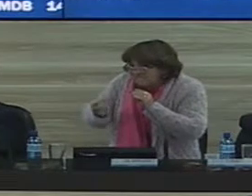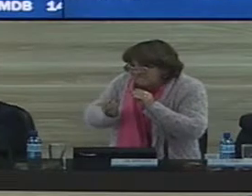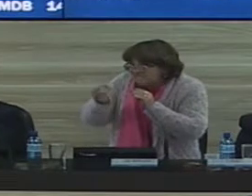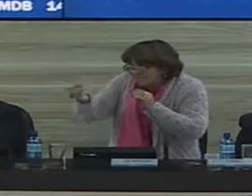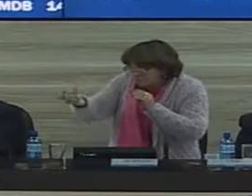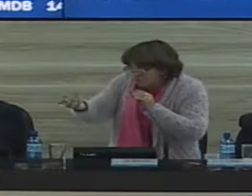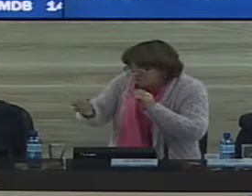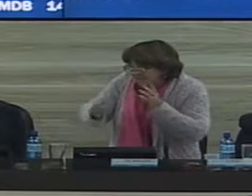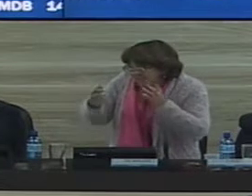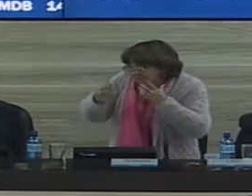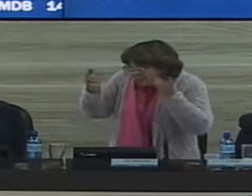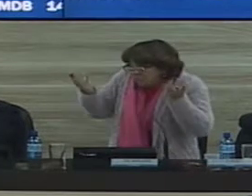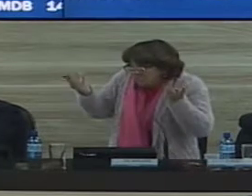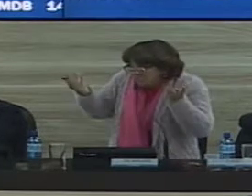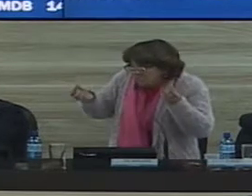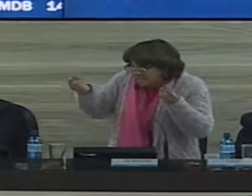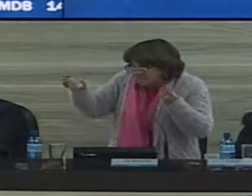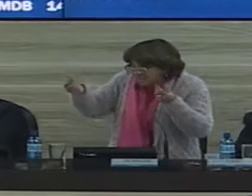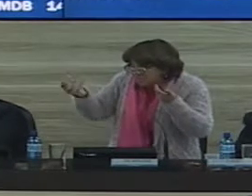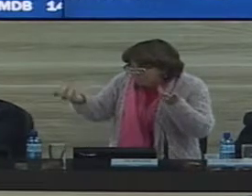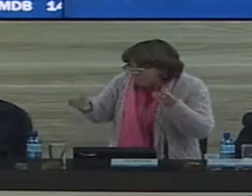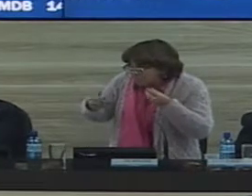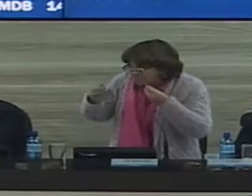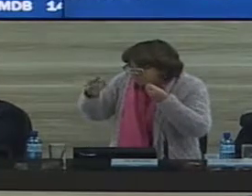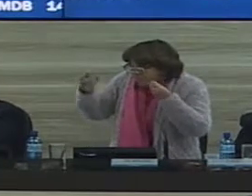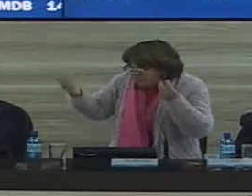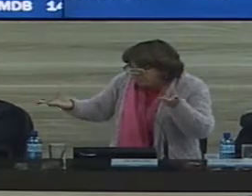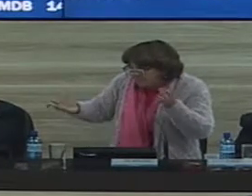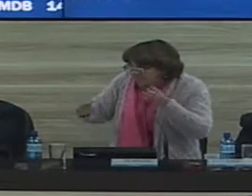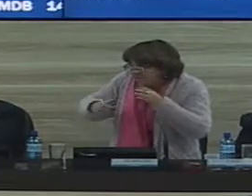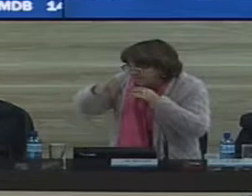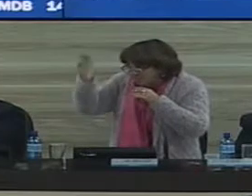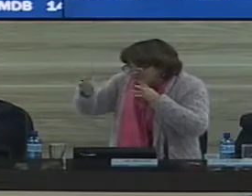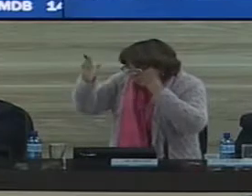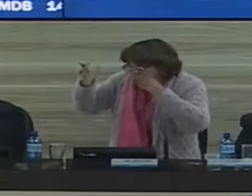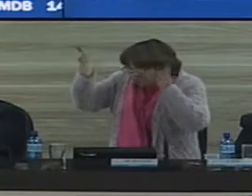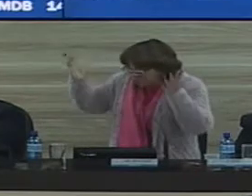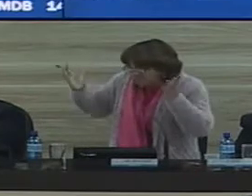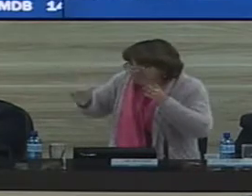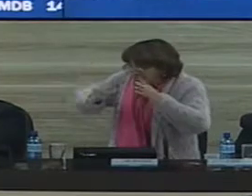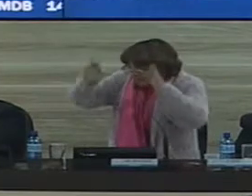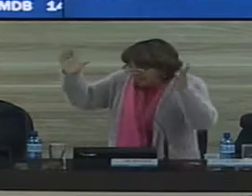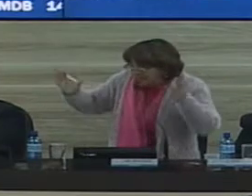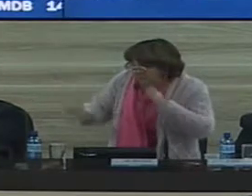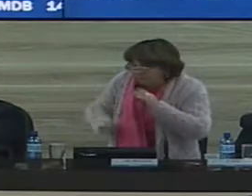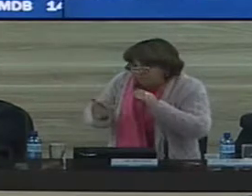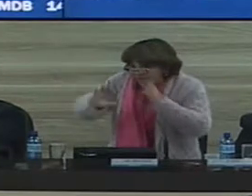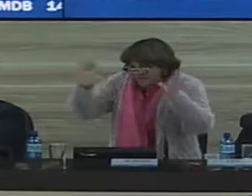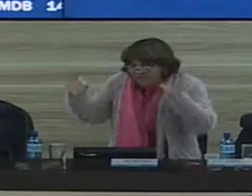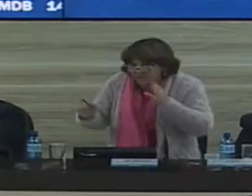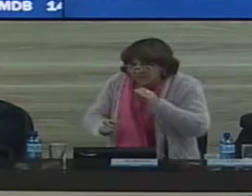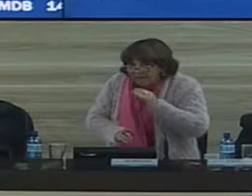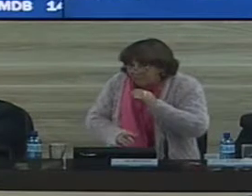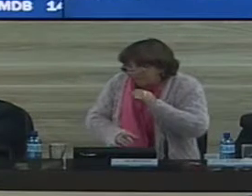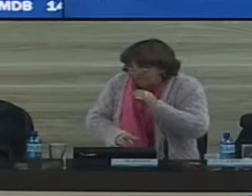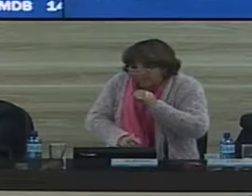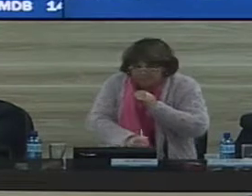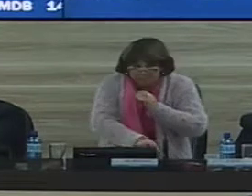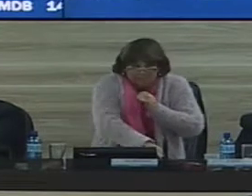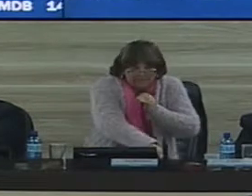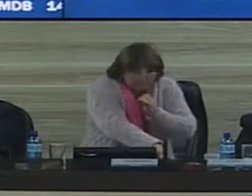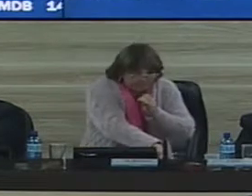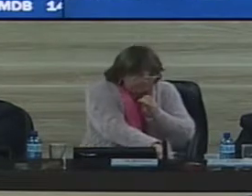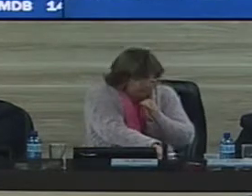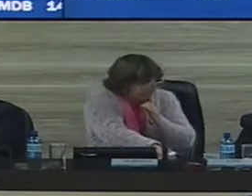cultura e acessos bem e não tenho acesso seja questões financeiras seja para outras aí a gente abre o leque